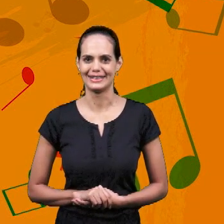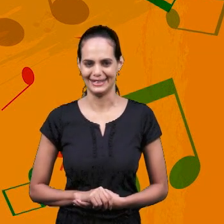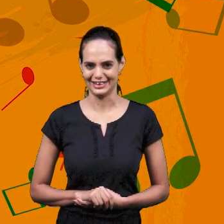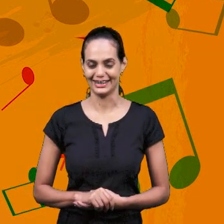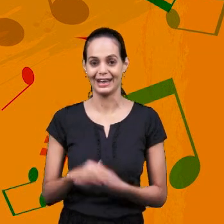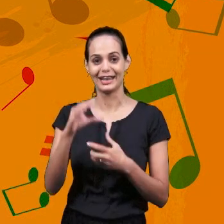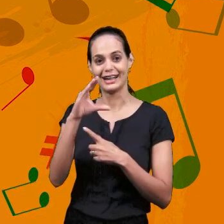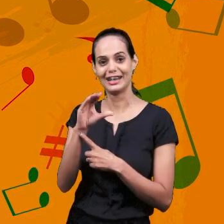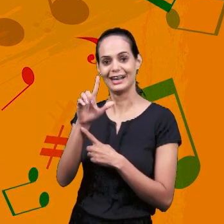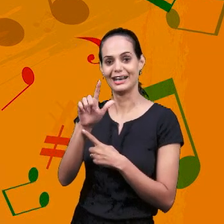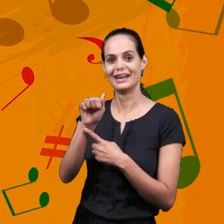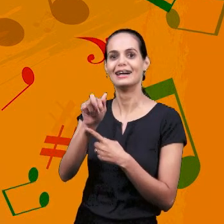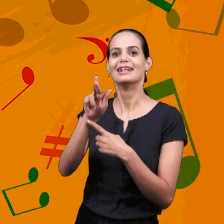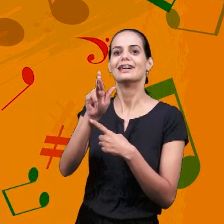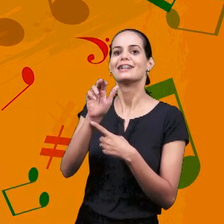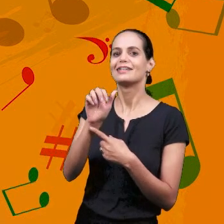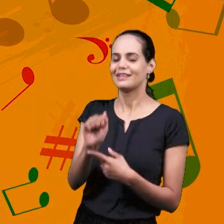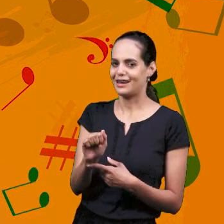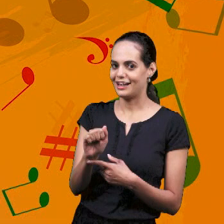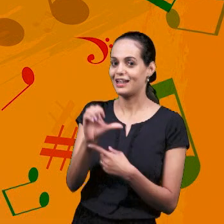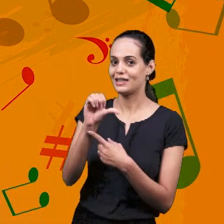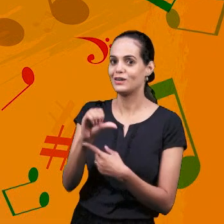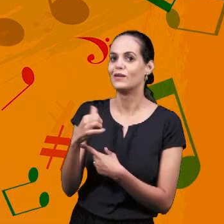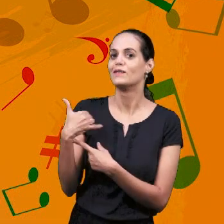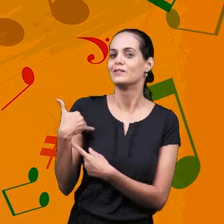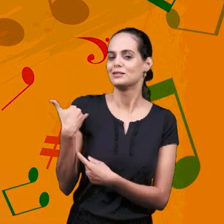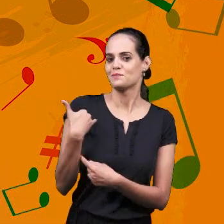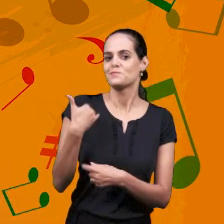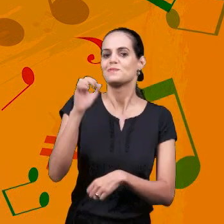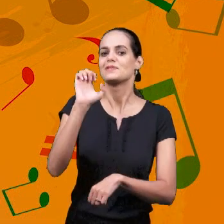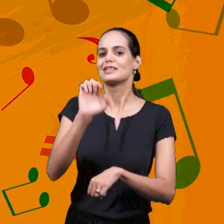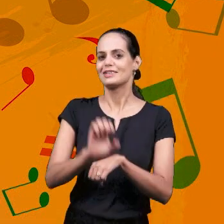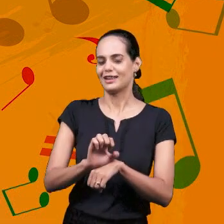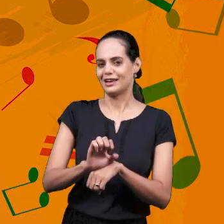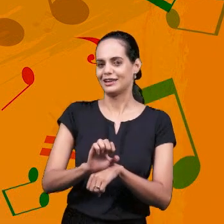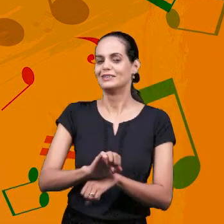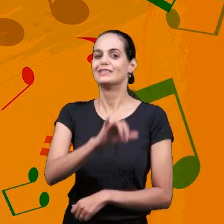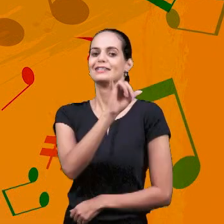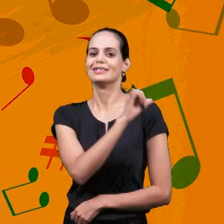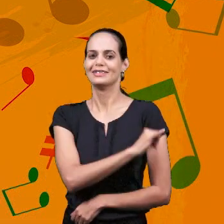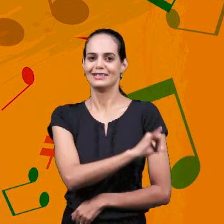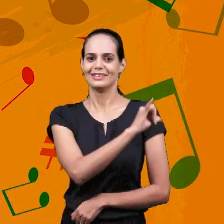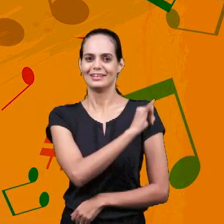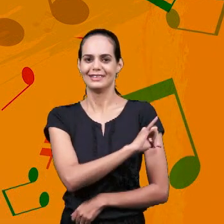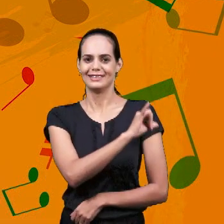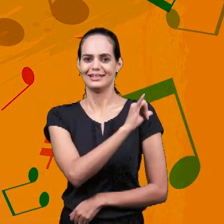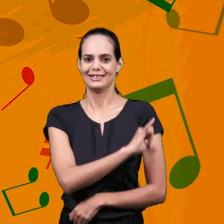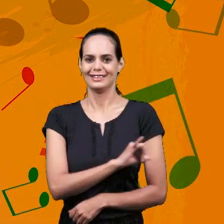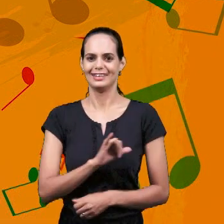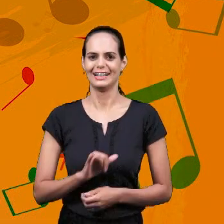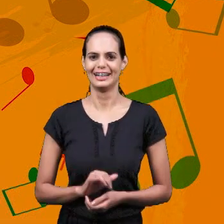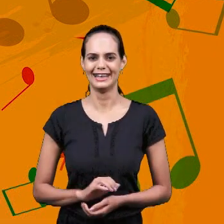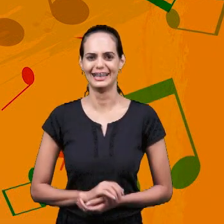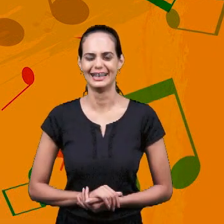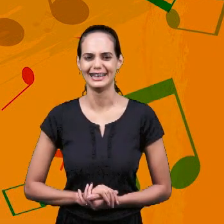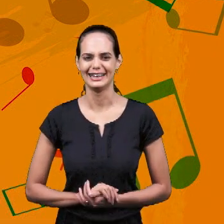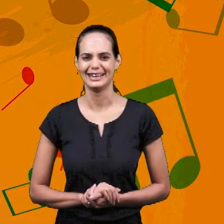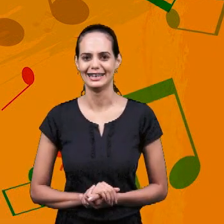Clara de Souza. Clara Souza, Nova Iguaçu, Rio de Janeiro, ela a 9 ans.